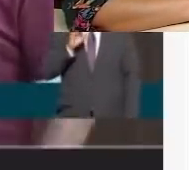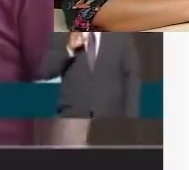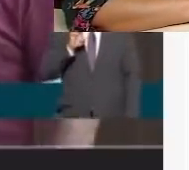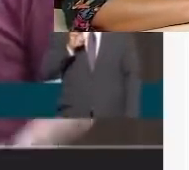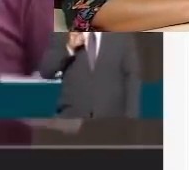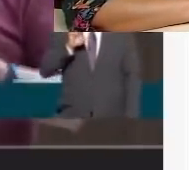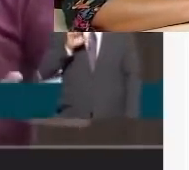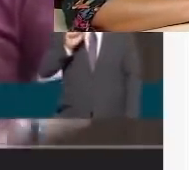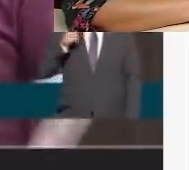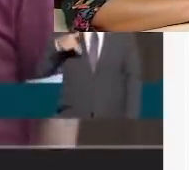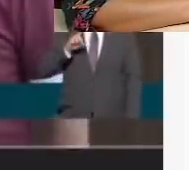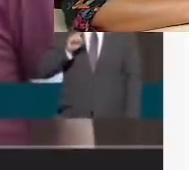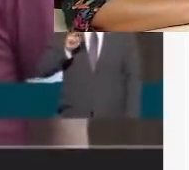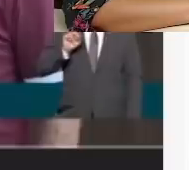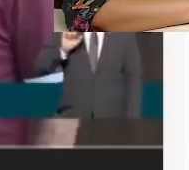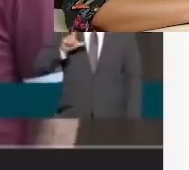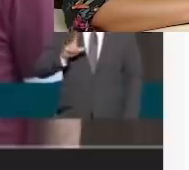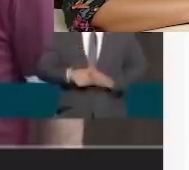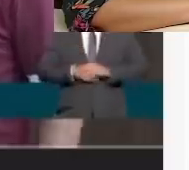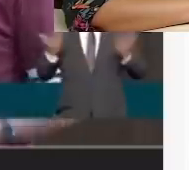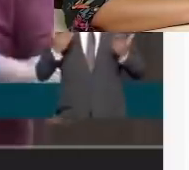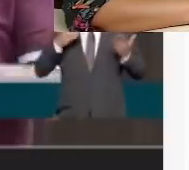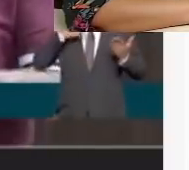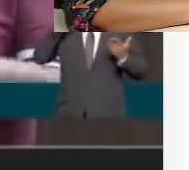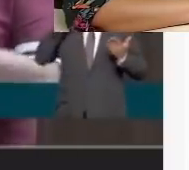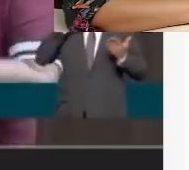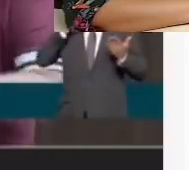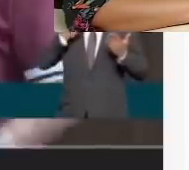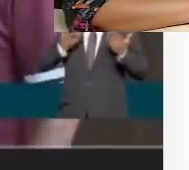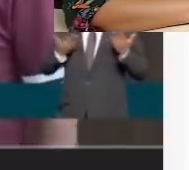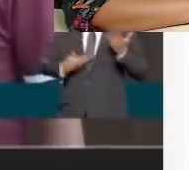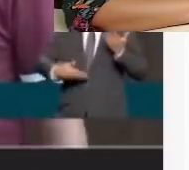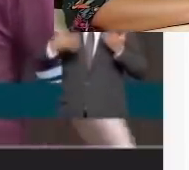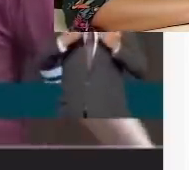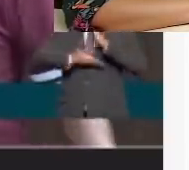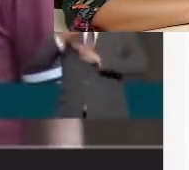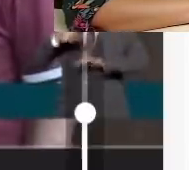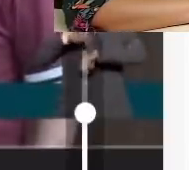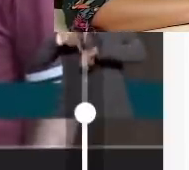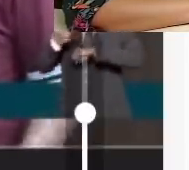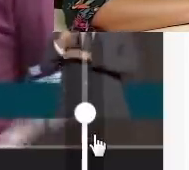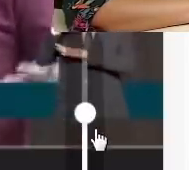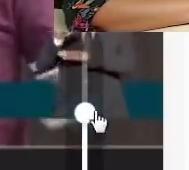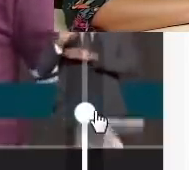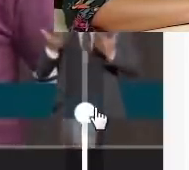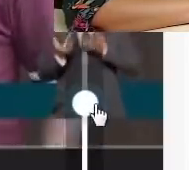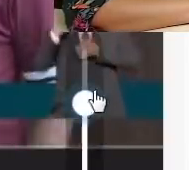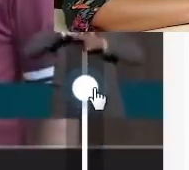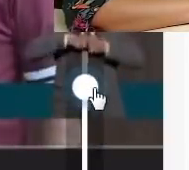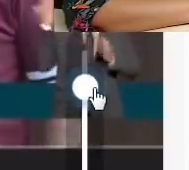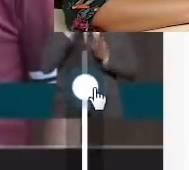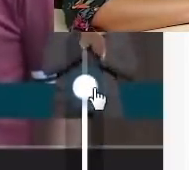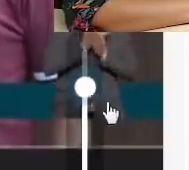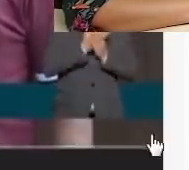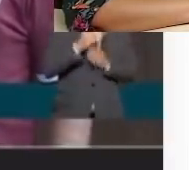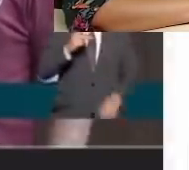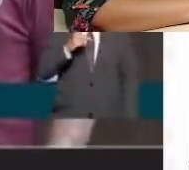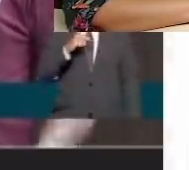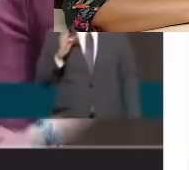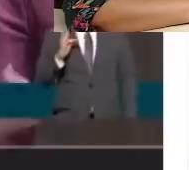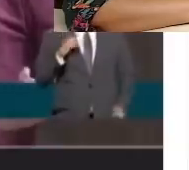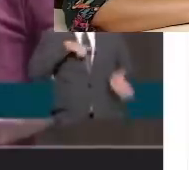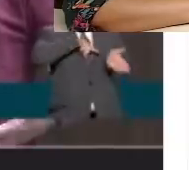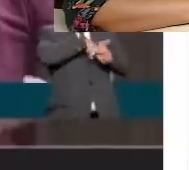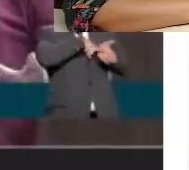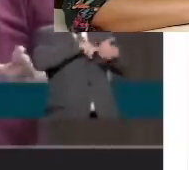delegado que estava no caso, saiu do caso agora, está indo para o exterior, e o processo foi reaberto depois de praticamente 3 anos, né? E a gente espera que a Polícia Federal aprofunde mais.